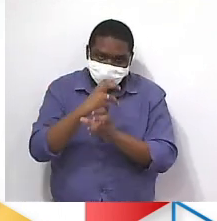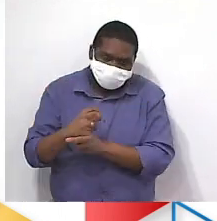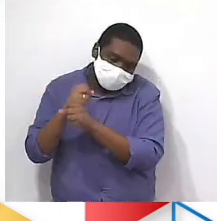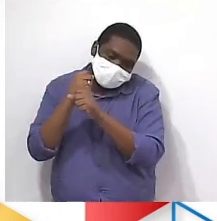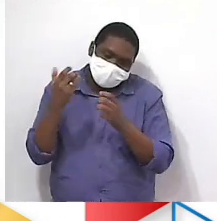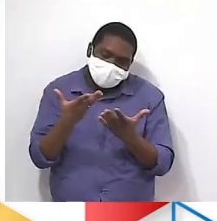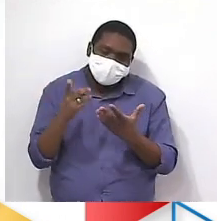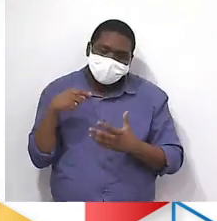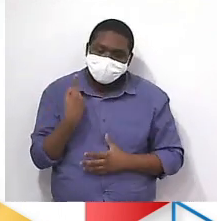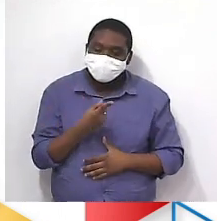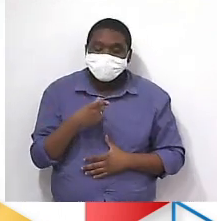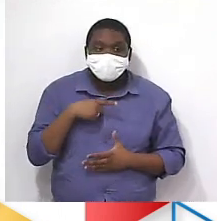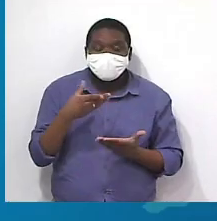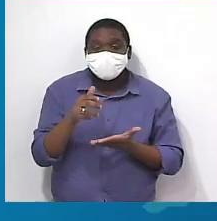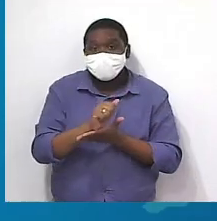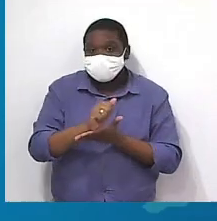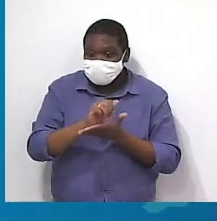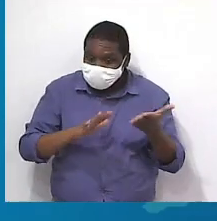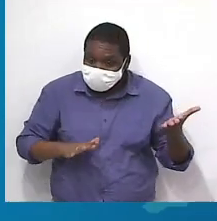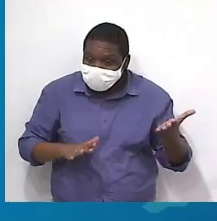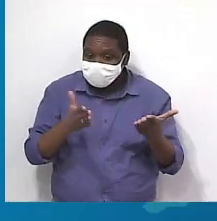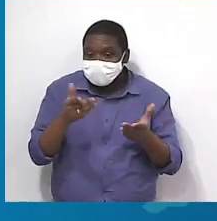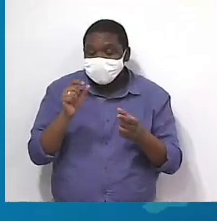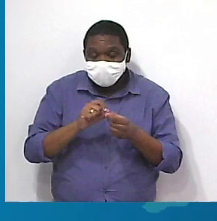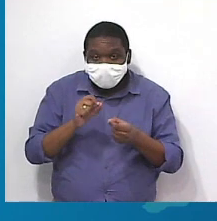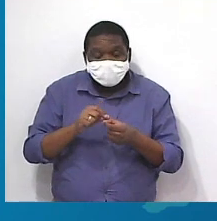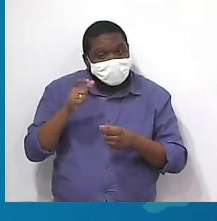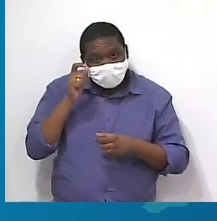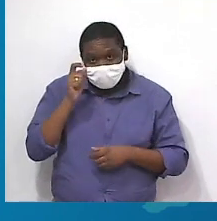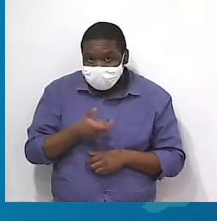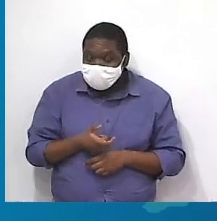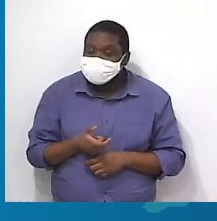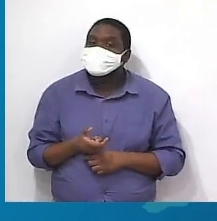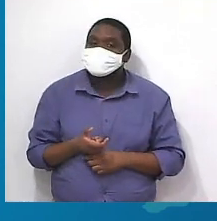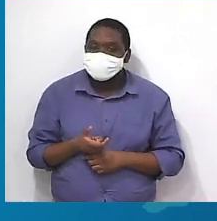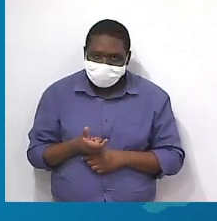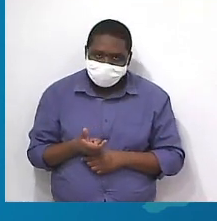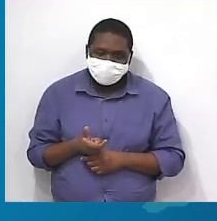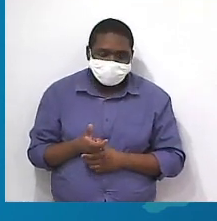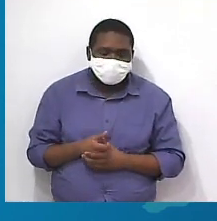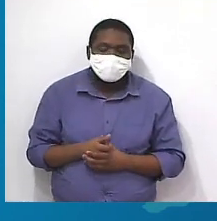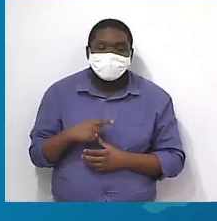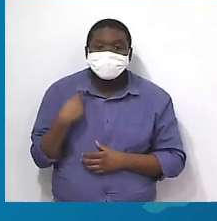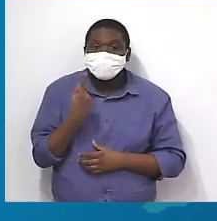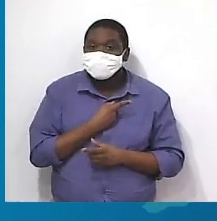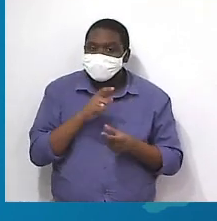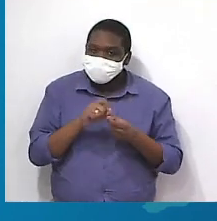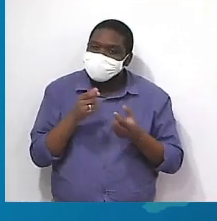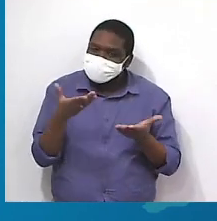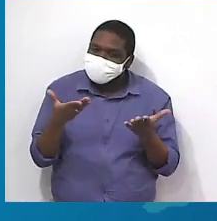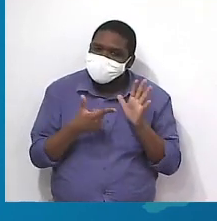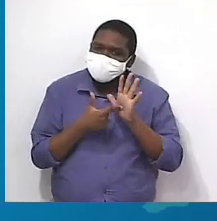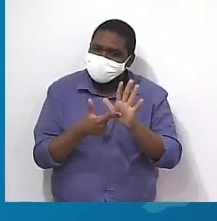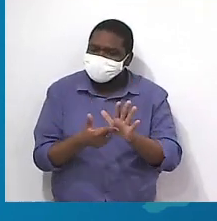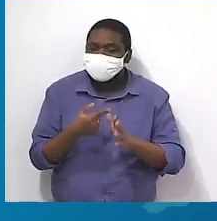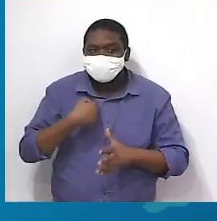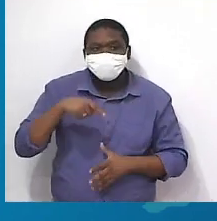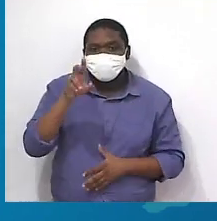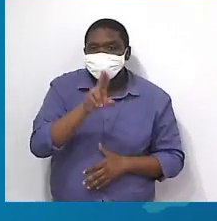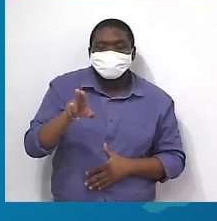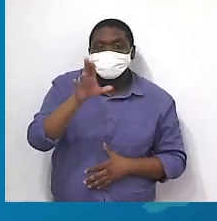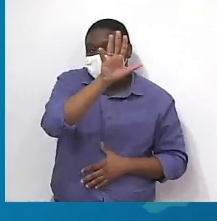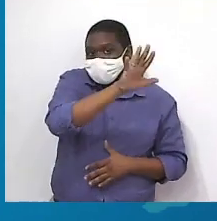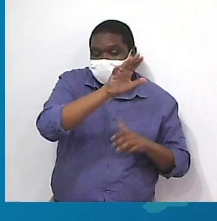agora a gente tem atividades a fazer. E muito interessante. Trouxe uma... E a gente vai fazer demonstrações. Não vou usar o quadro não, tá